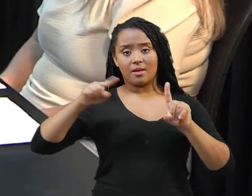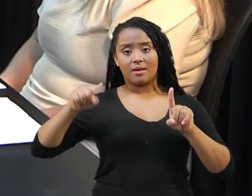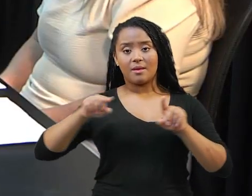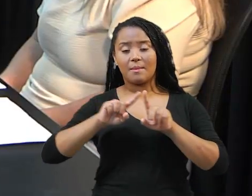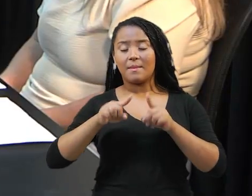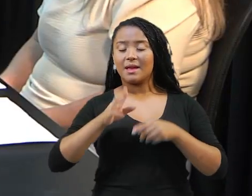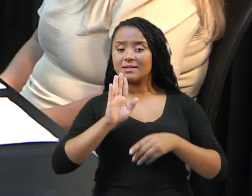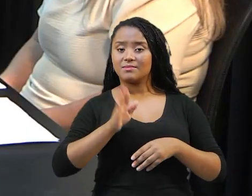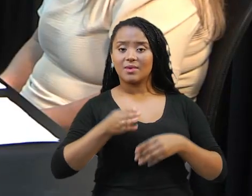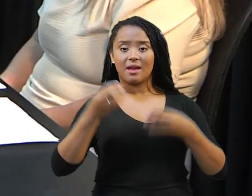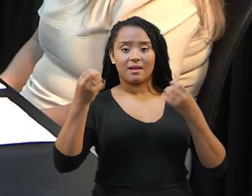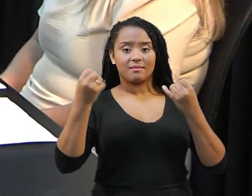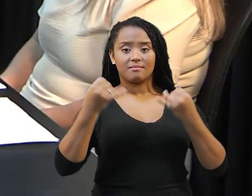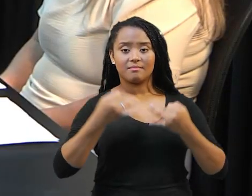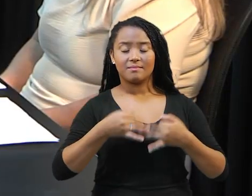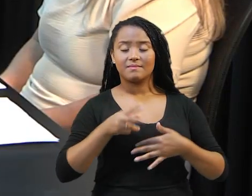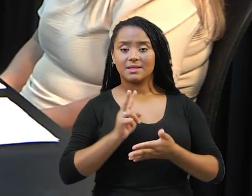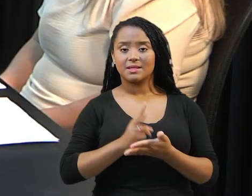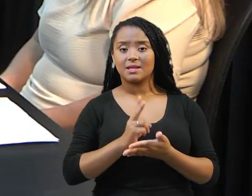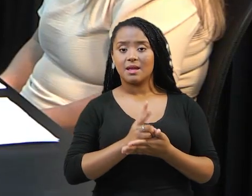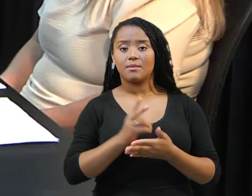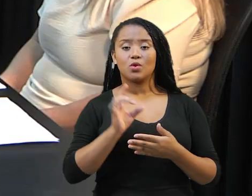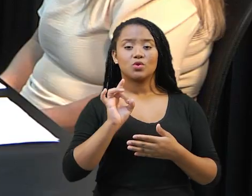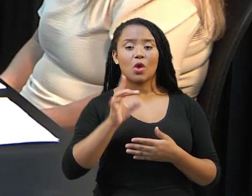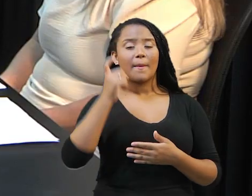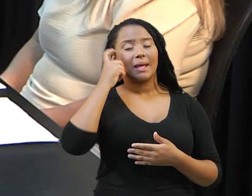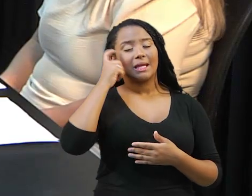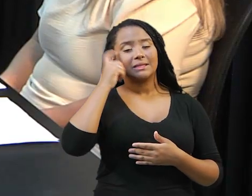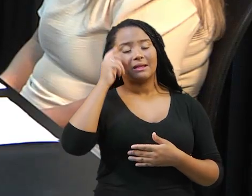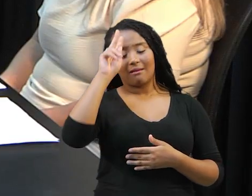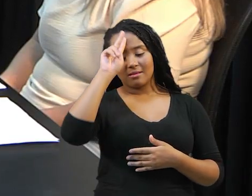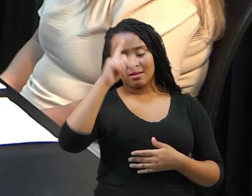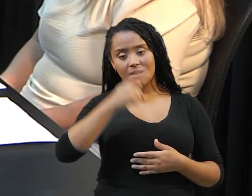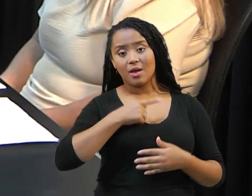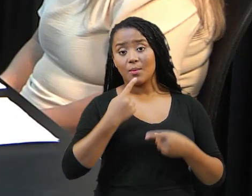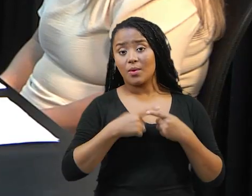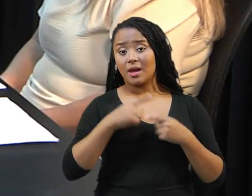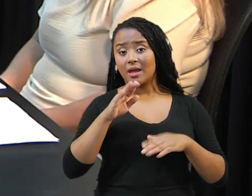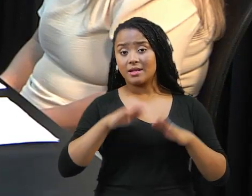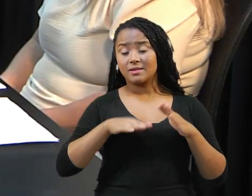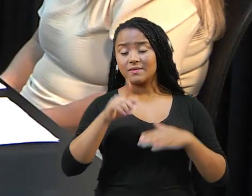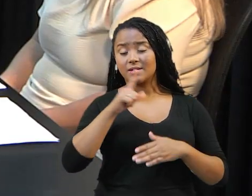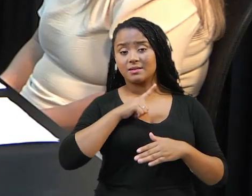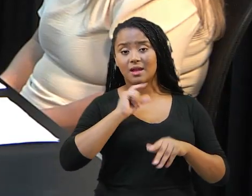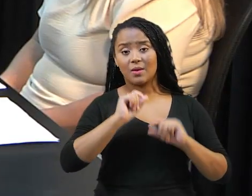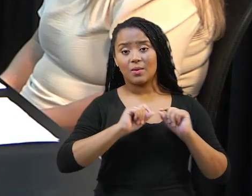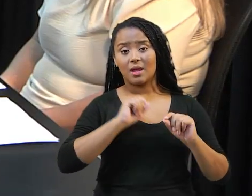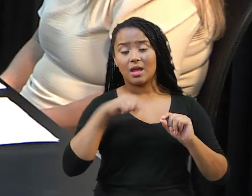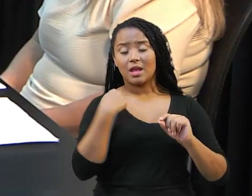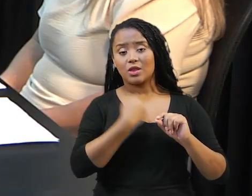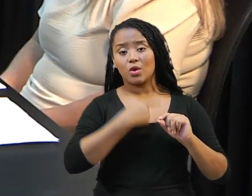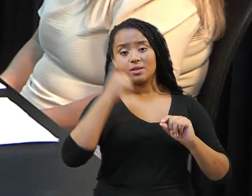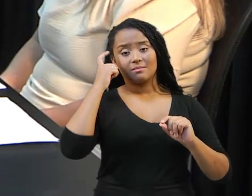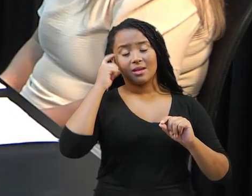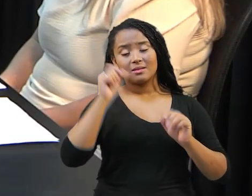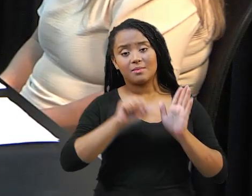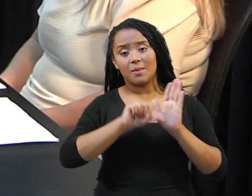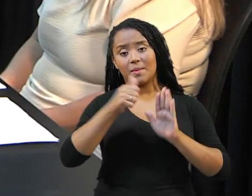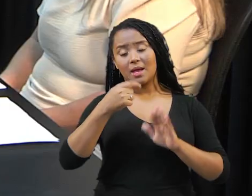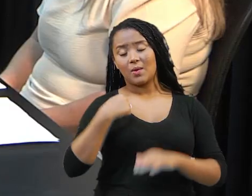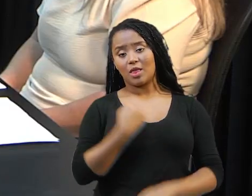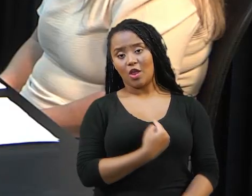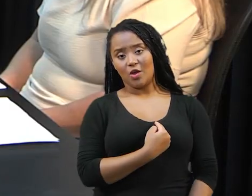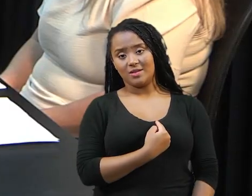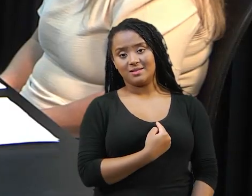Exatamente. Mas é o que eu sempre falo para eles, não pensar em si mesmo, né? Porque às vezes a gente tem, esse é